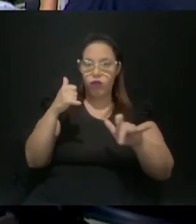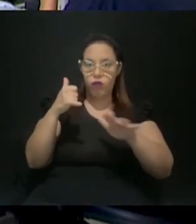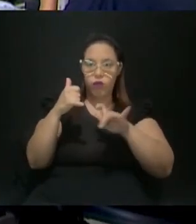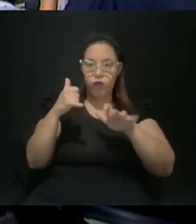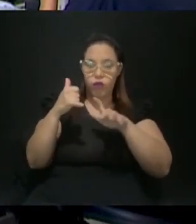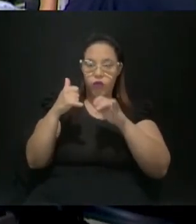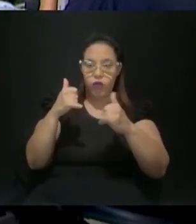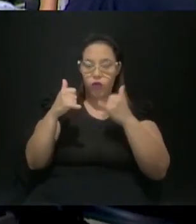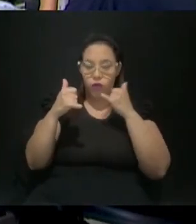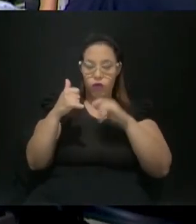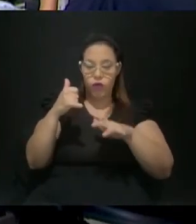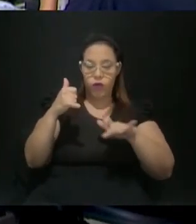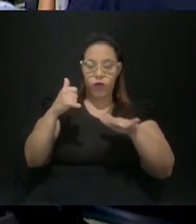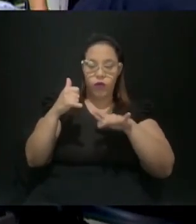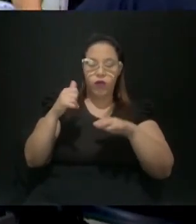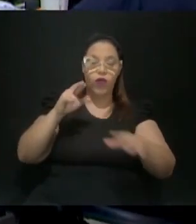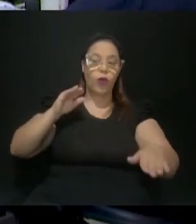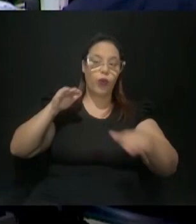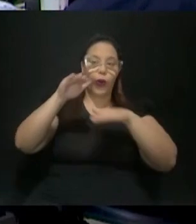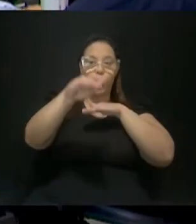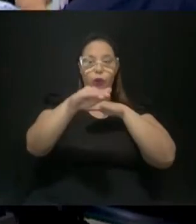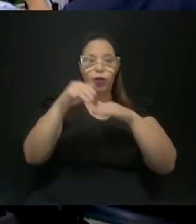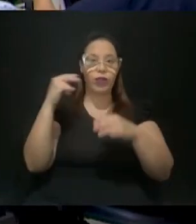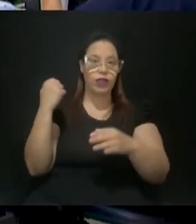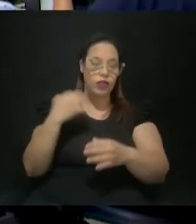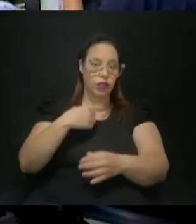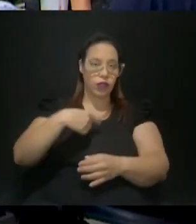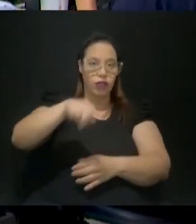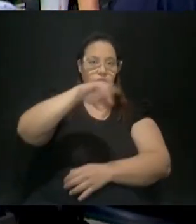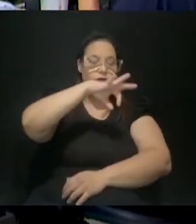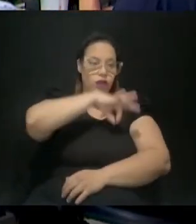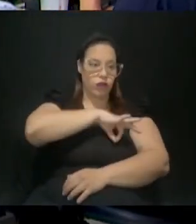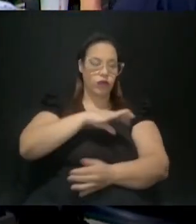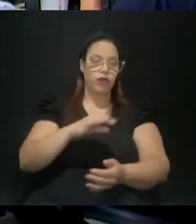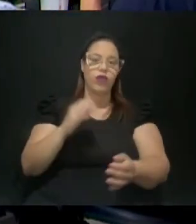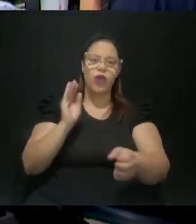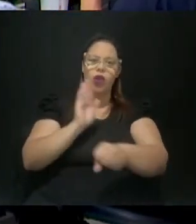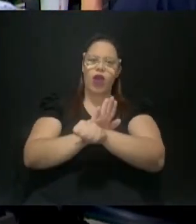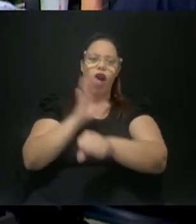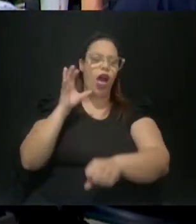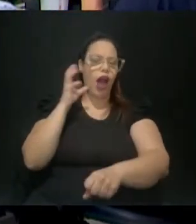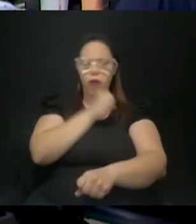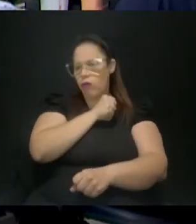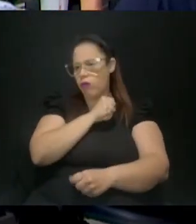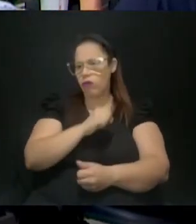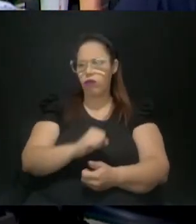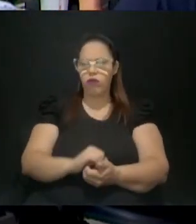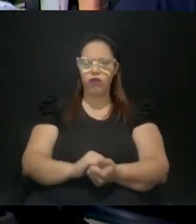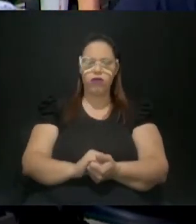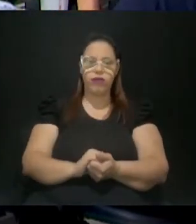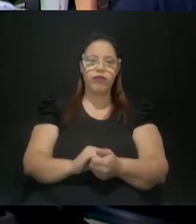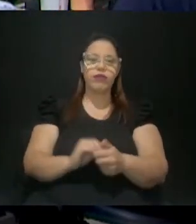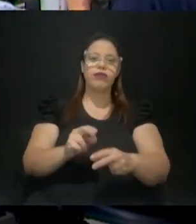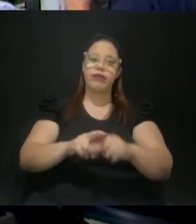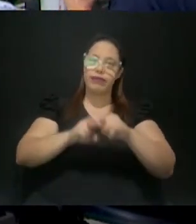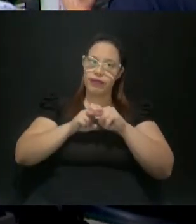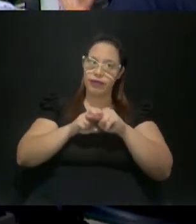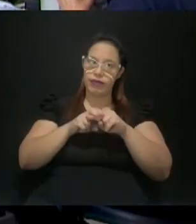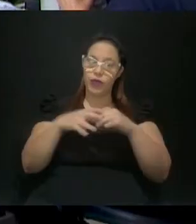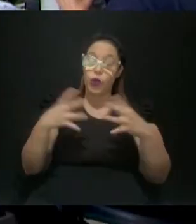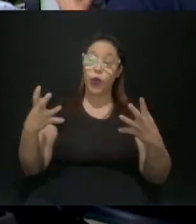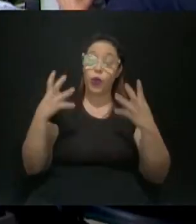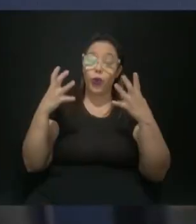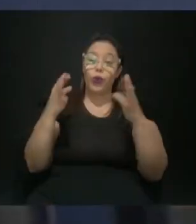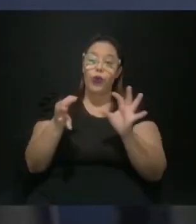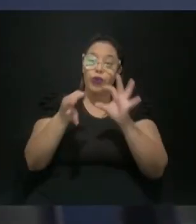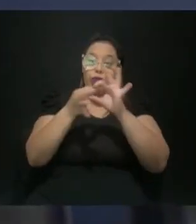chat, a viatura já está em deslocamento. Então, o atendimento é muito rápido. Por isso, era uma expectativa nossa, para complementar o nosso trabalho